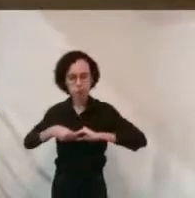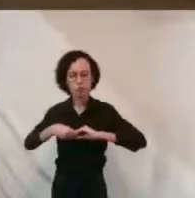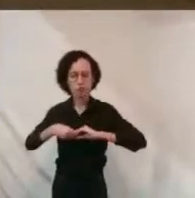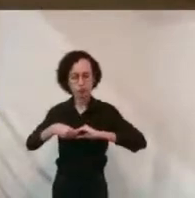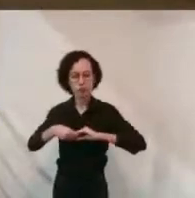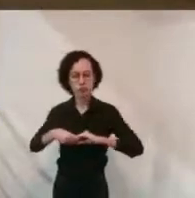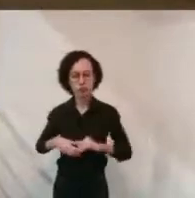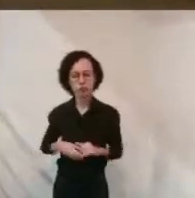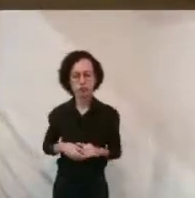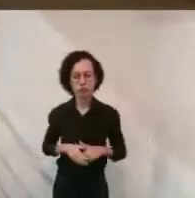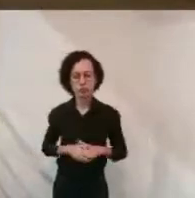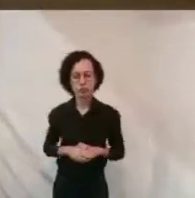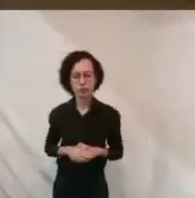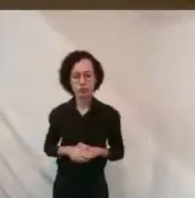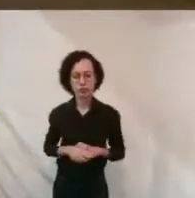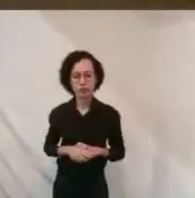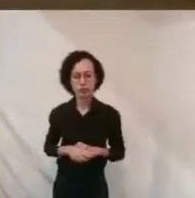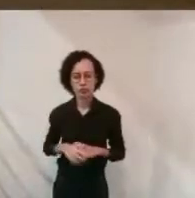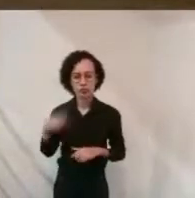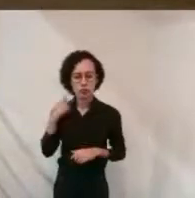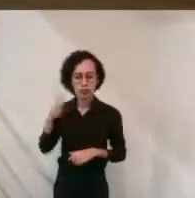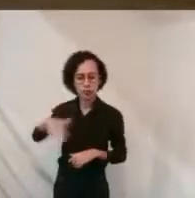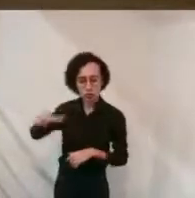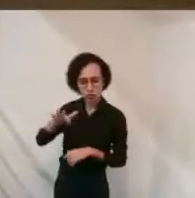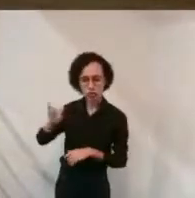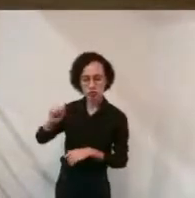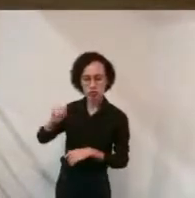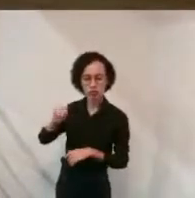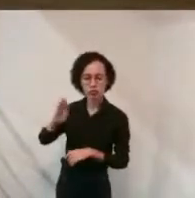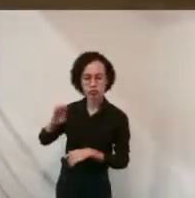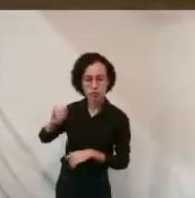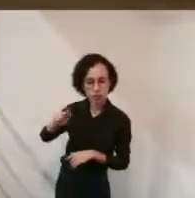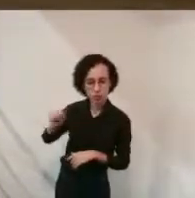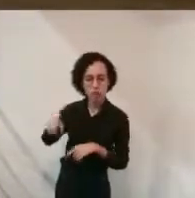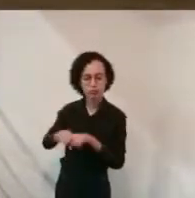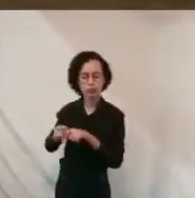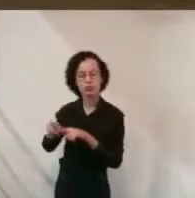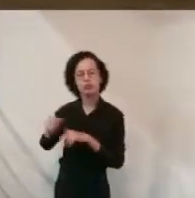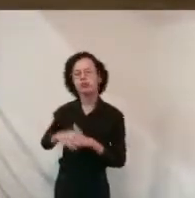meus cumprimentos aos meus, doutora Fabiana, Procuradora-Geral de Justiça do